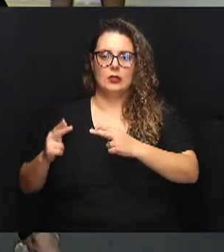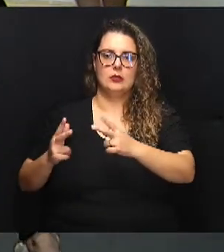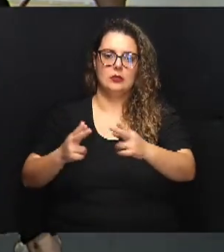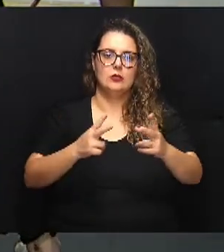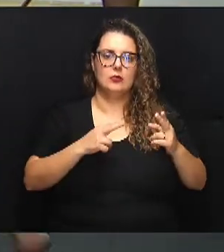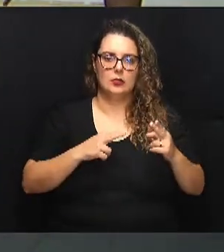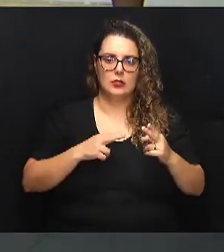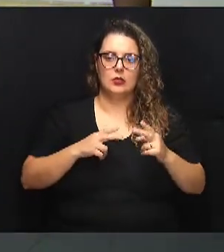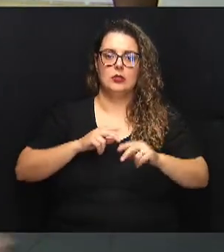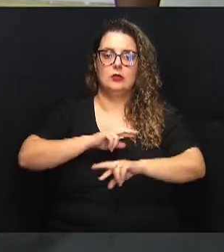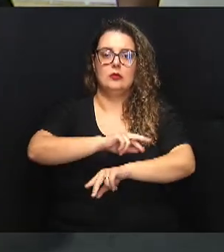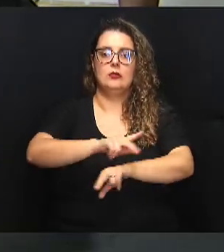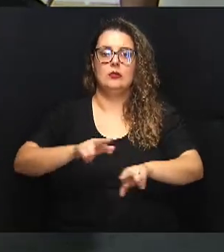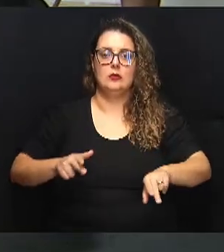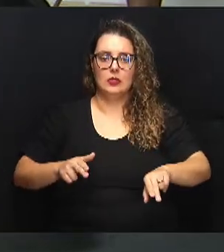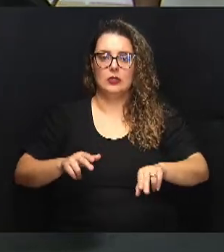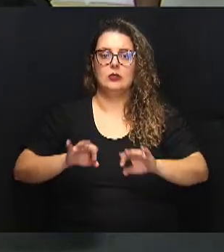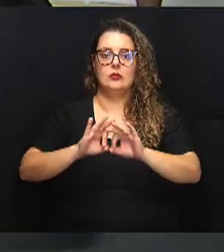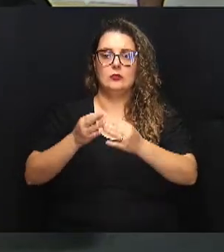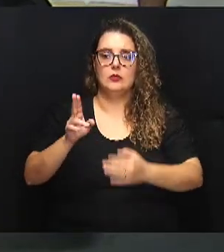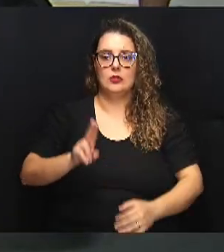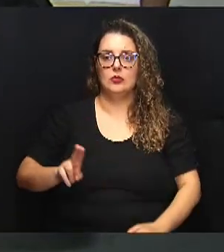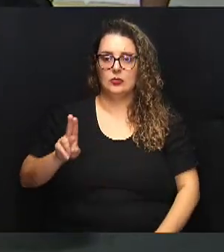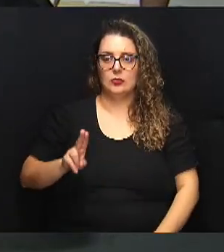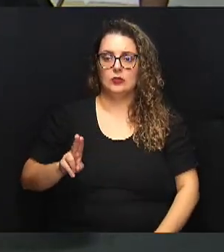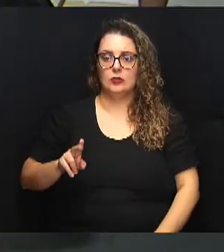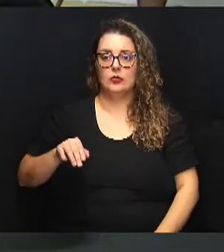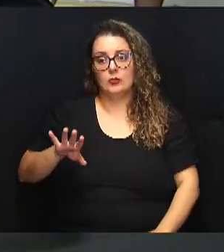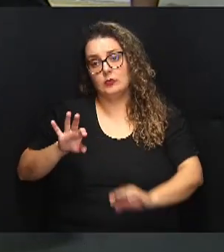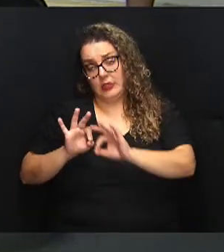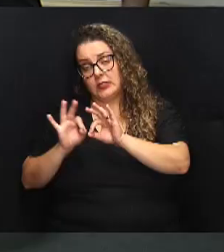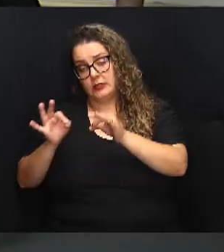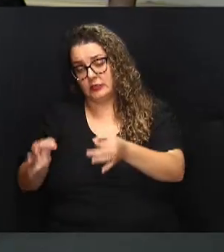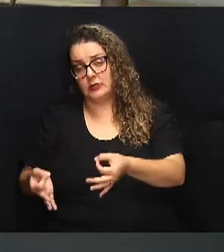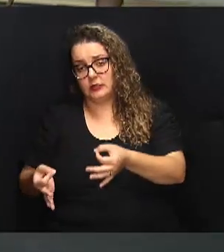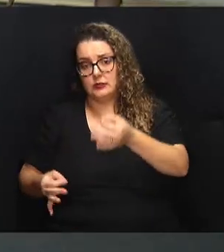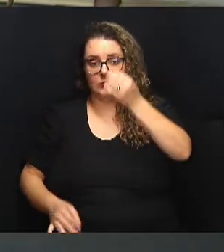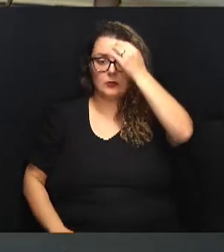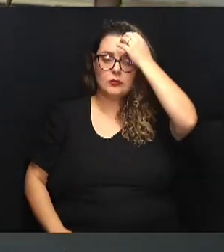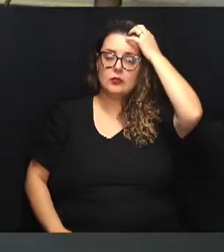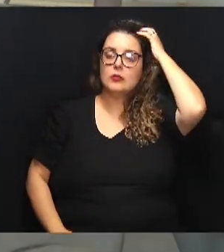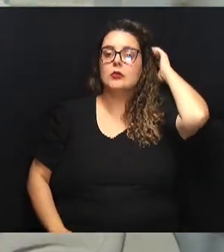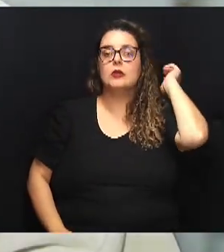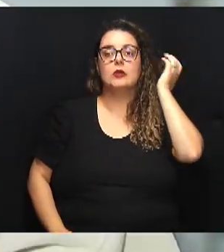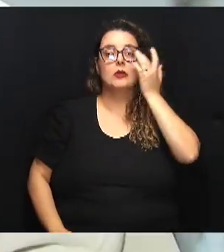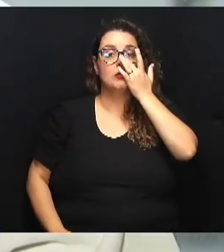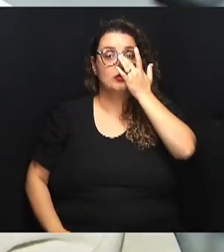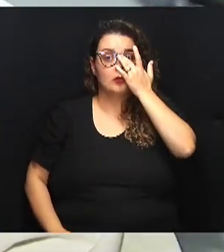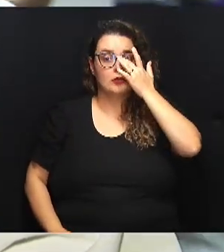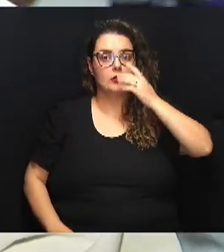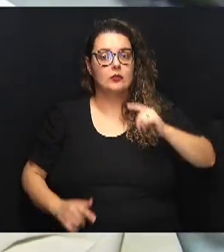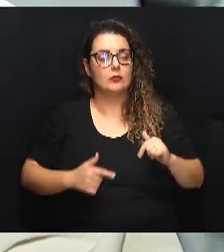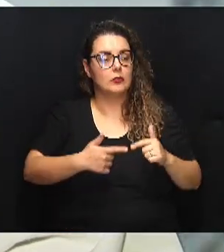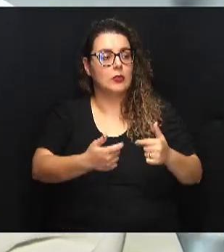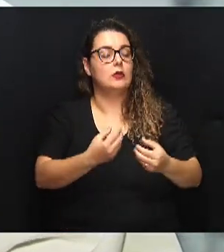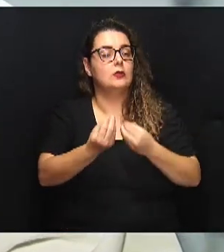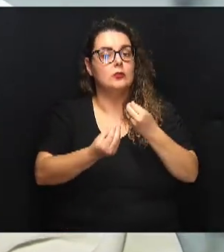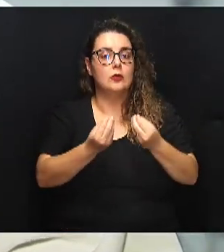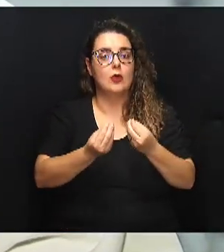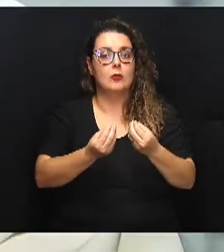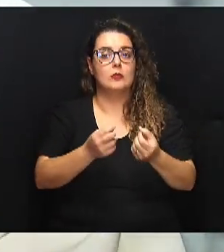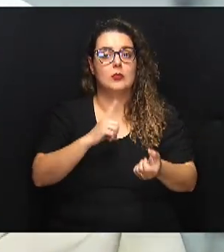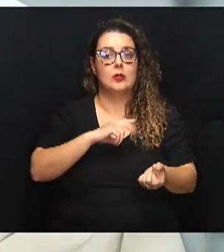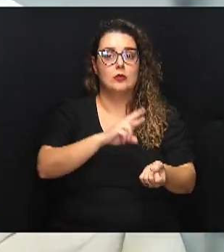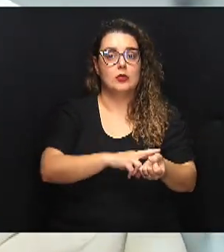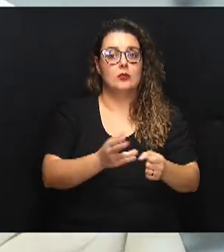Então, muitas famílias utilizavam. São os mais simples, né? Como que se inicia uma luta de Kenjutsu? Tem um ritual antes? Como que